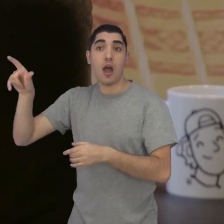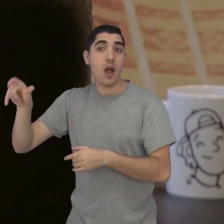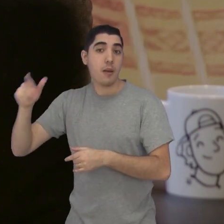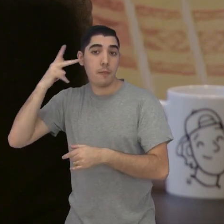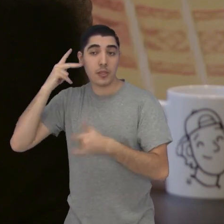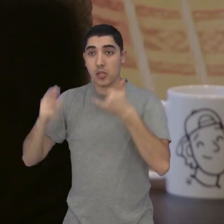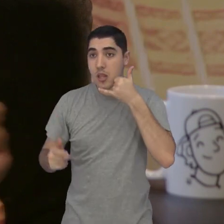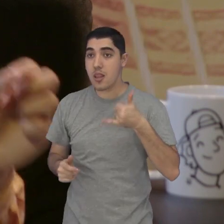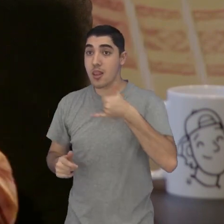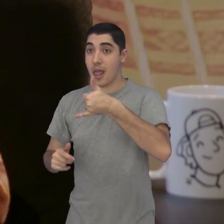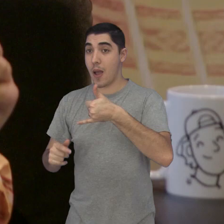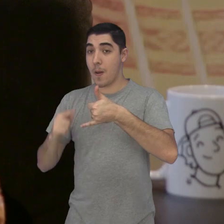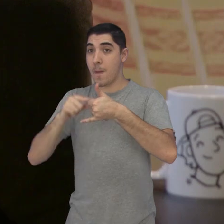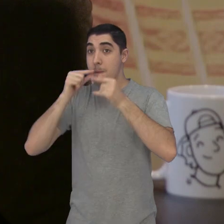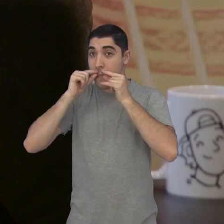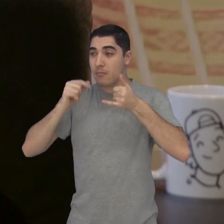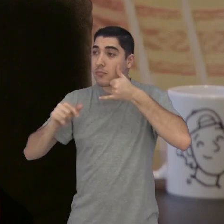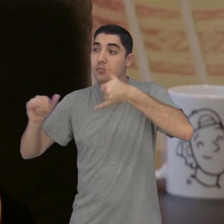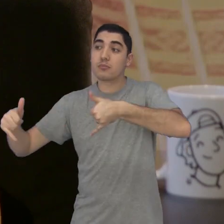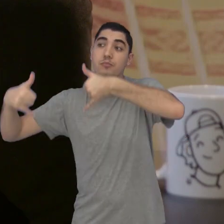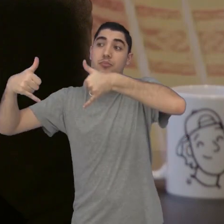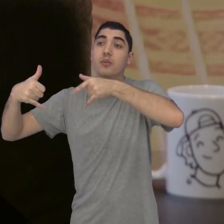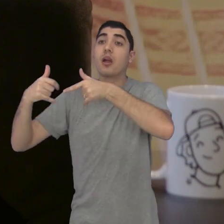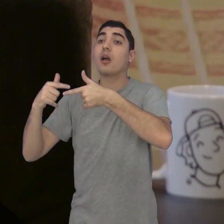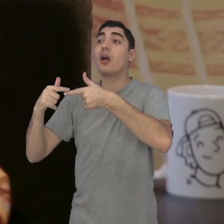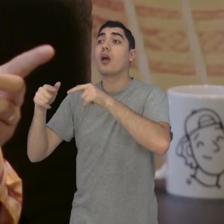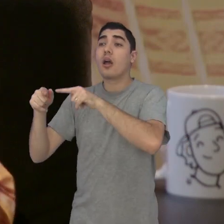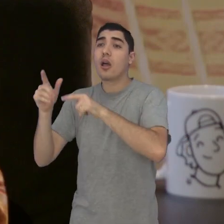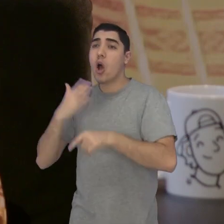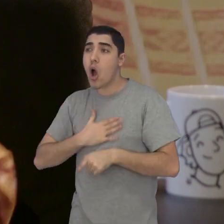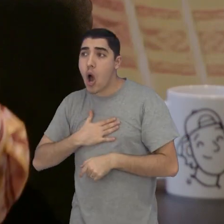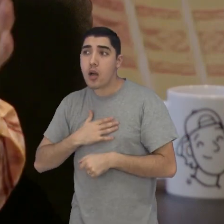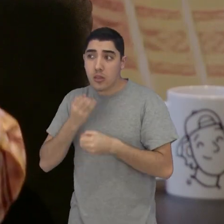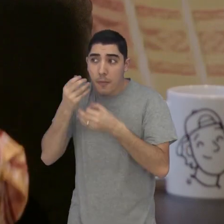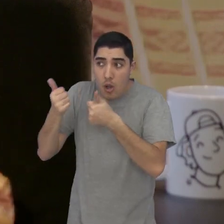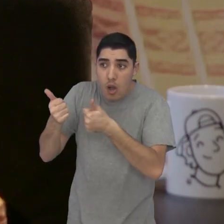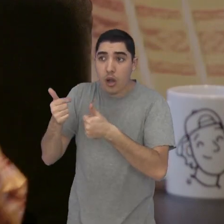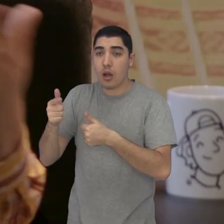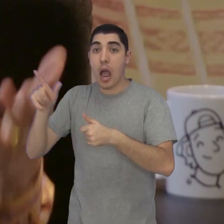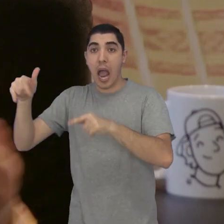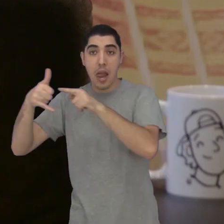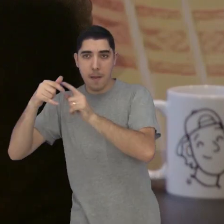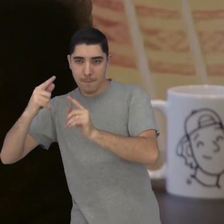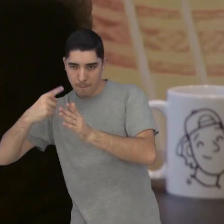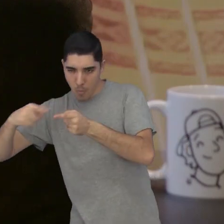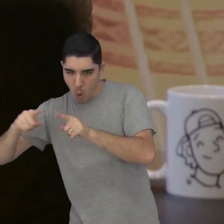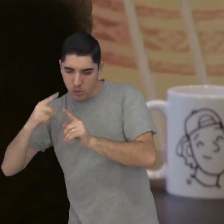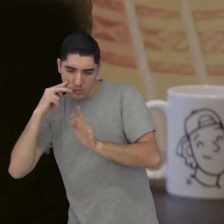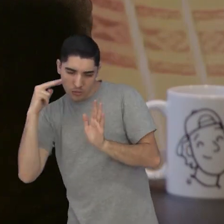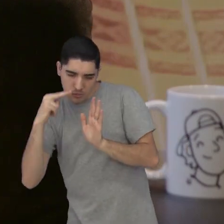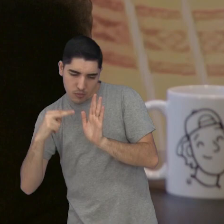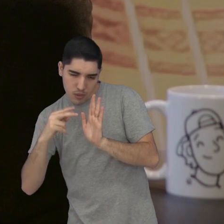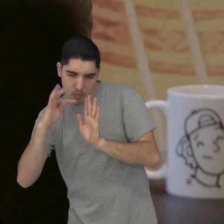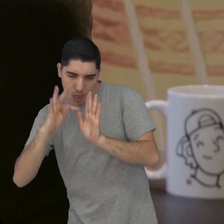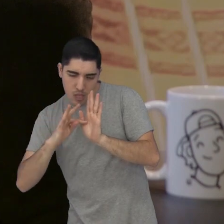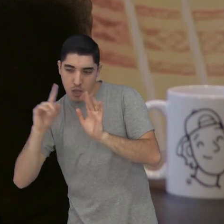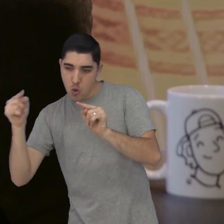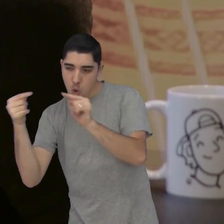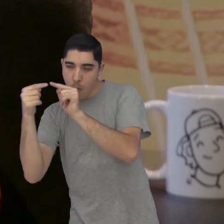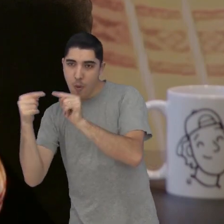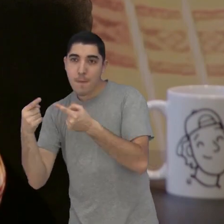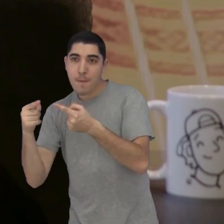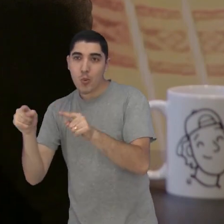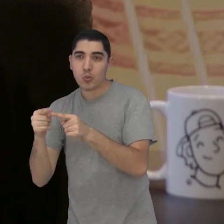telefone, um rascunho, como é que tá? Tá bom? Muda isso aqui daqui a pouco. E virou os clássicos, como A Dor da Saudade, Fogo